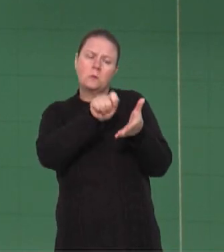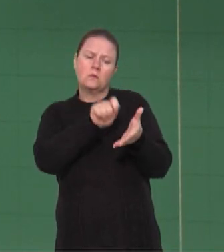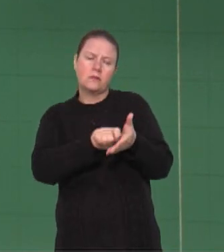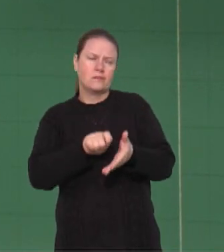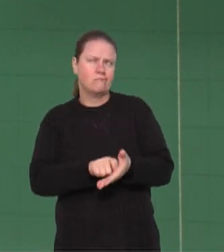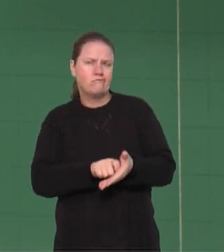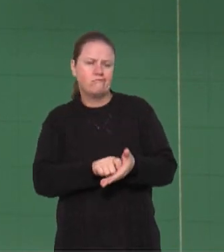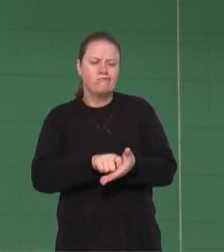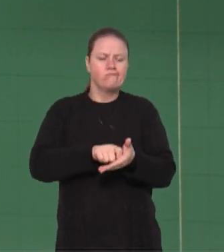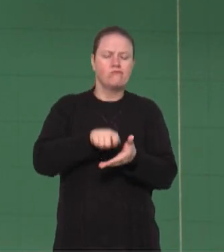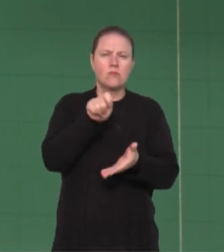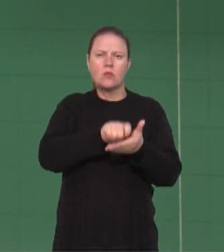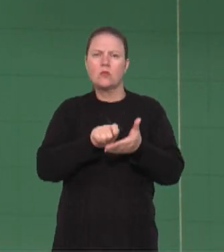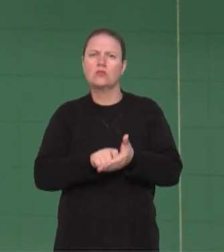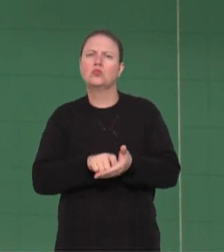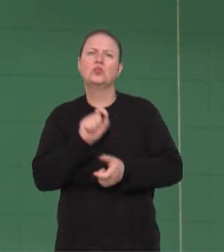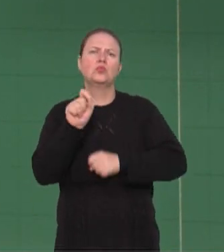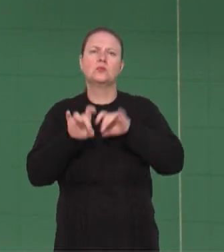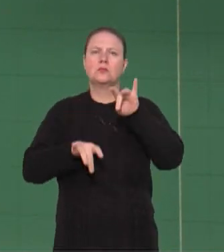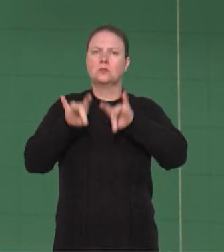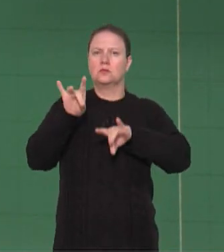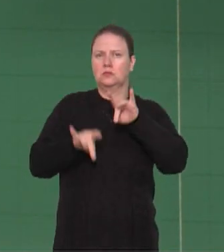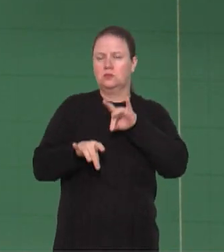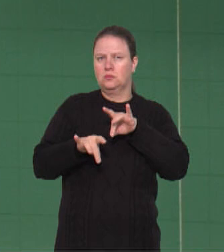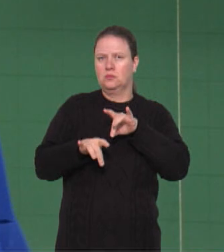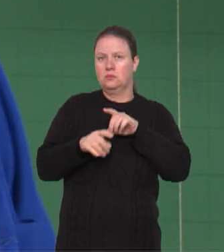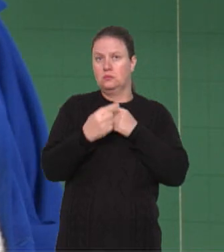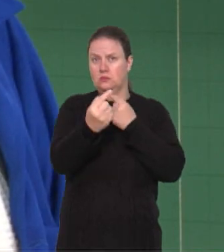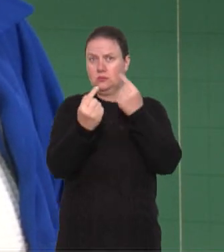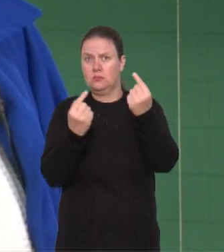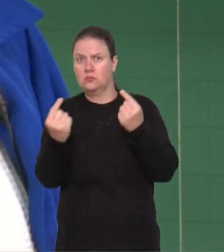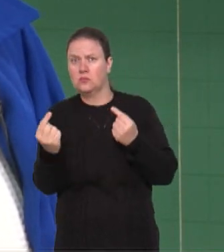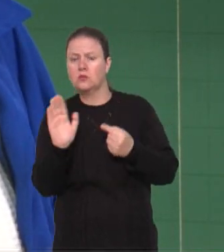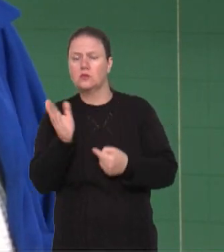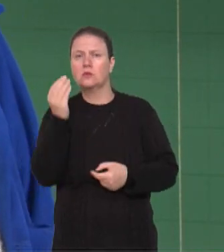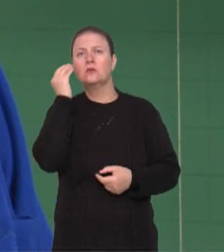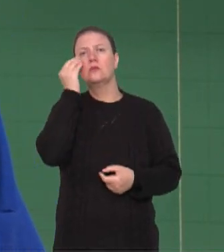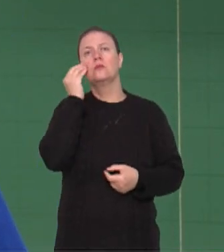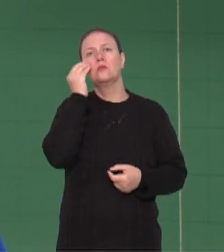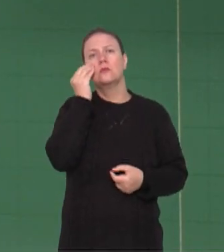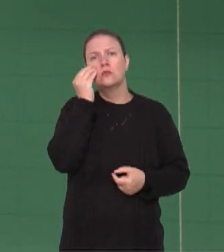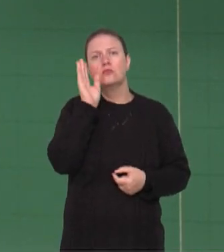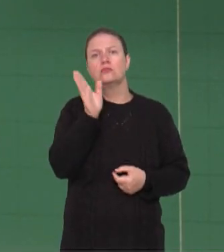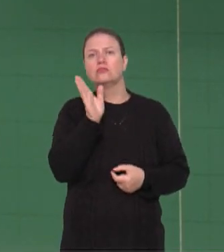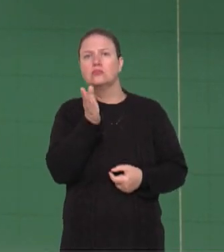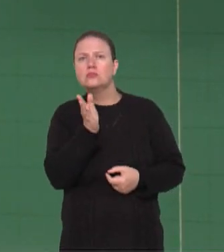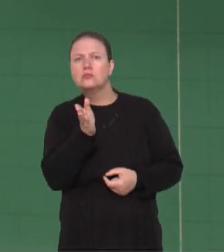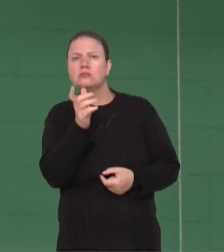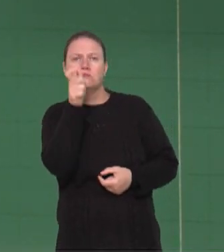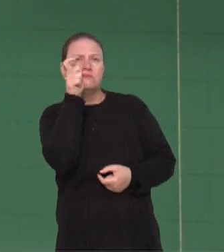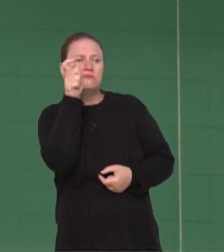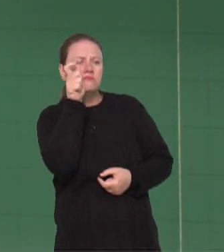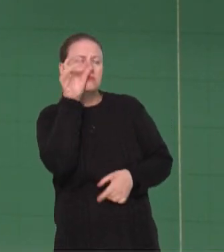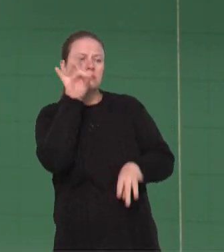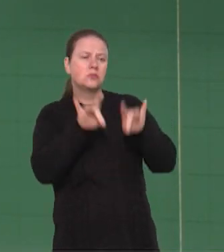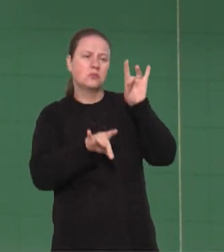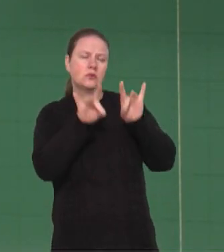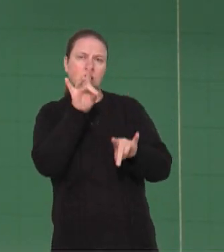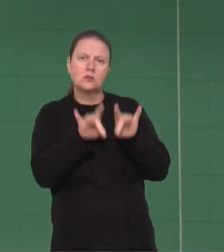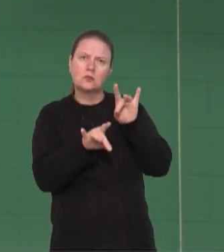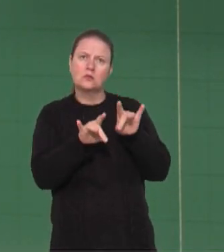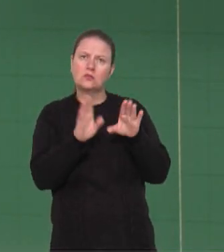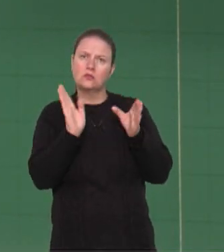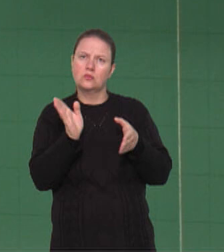uma peça teatral? Né? Muitos de vocês já devem ter tido a oportunidade aí de ver alguma peça teatral, às vezes